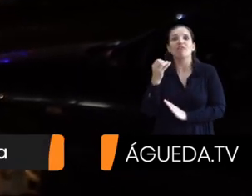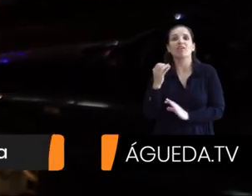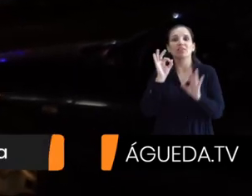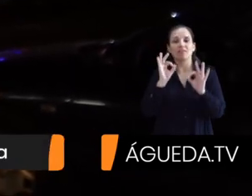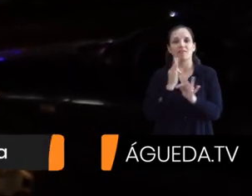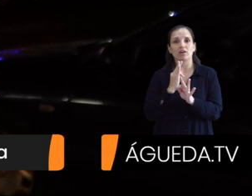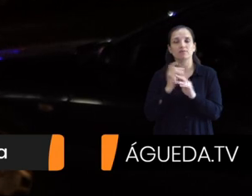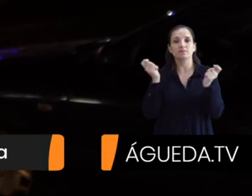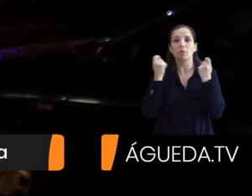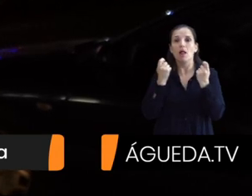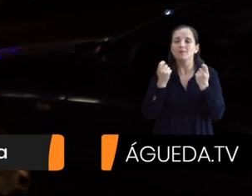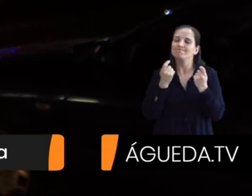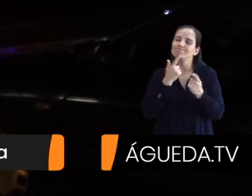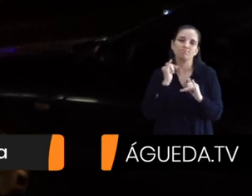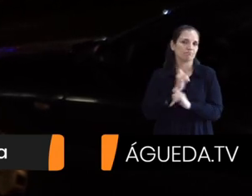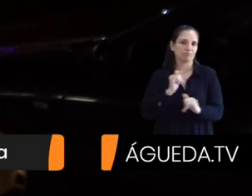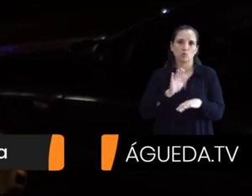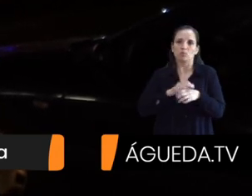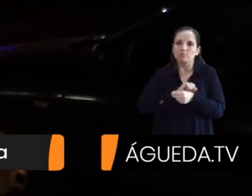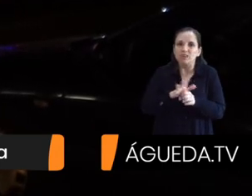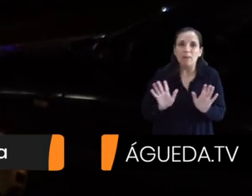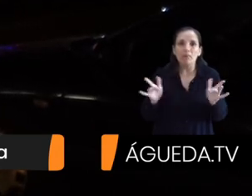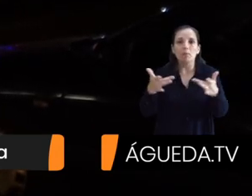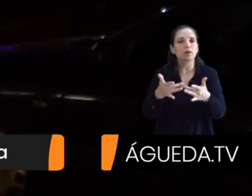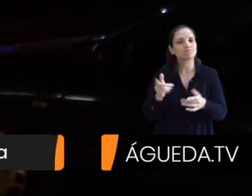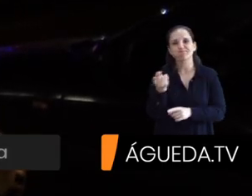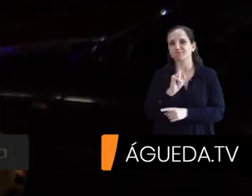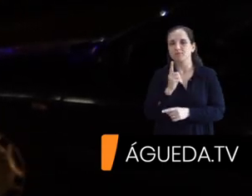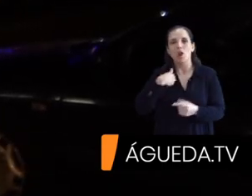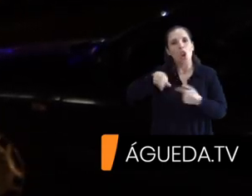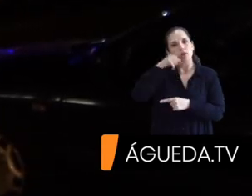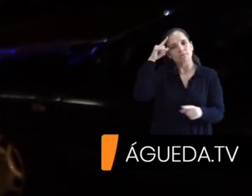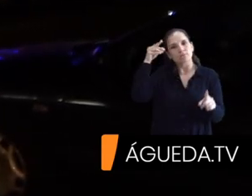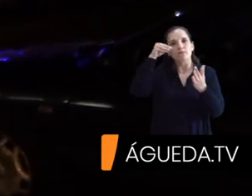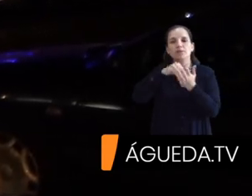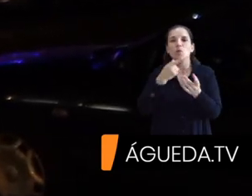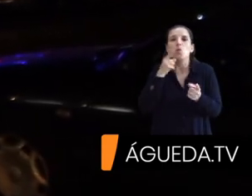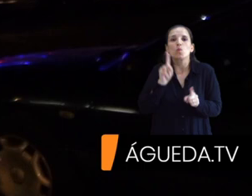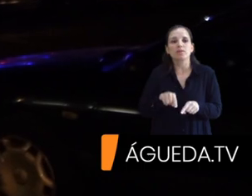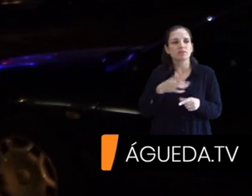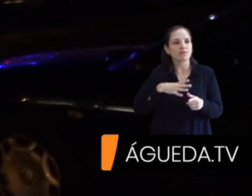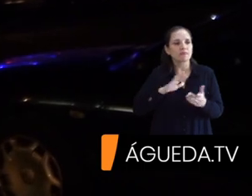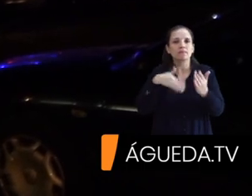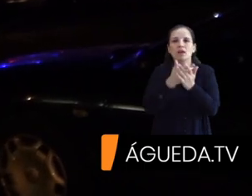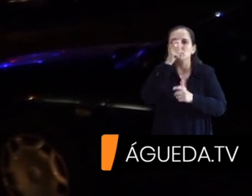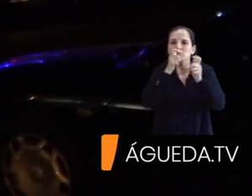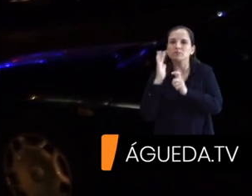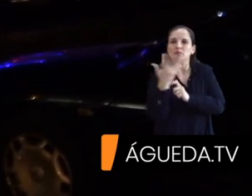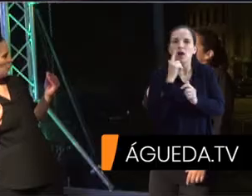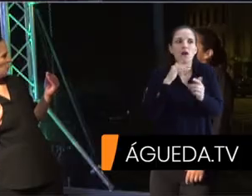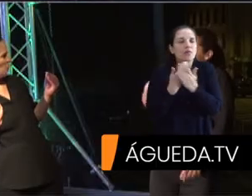2020, não é possível, tendo em conta a pandemia e aquilo que estamos a passar, mas tivemos que reinventar tudo isto e se queríamos dar alguma coisa ao